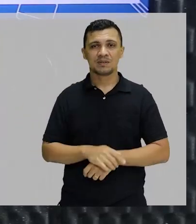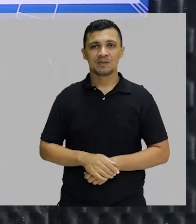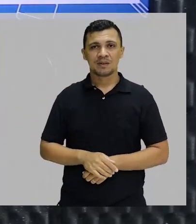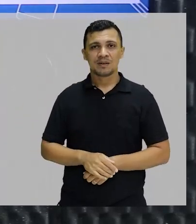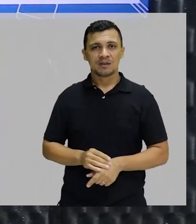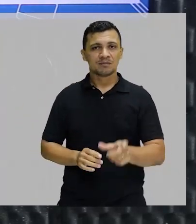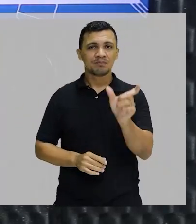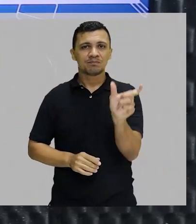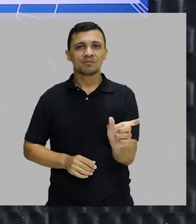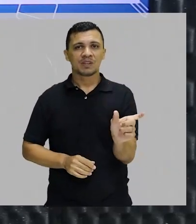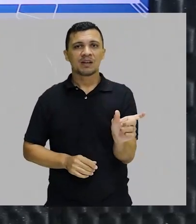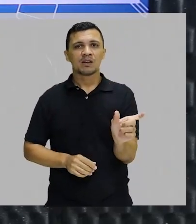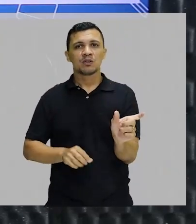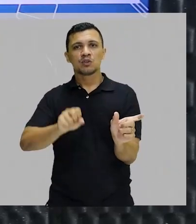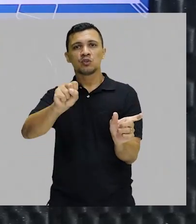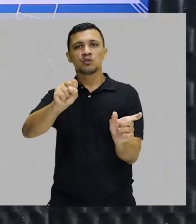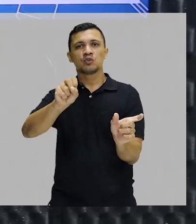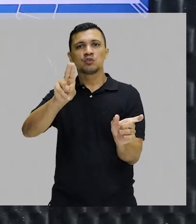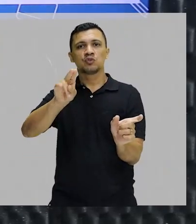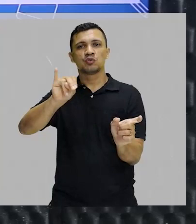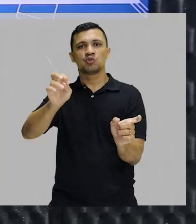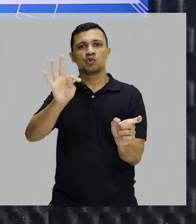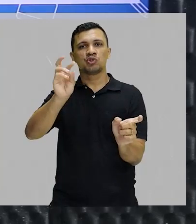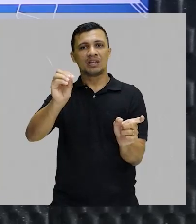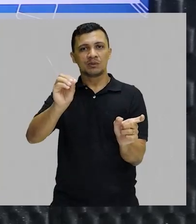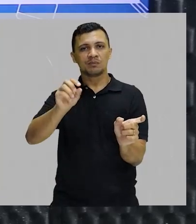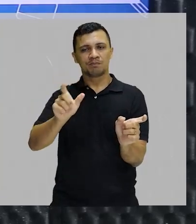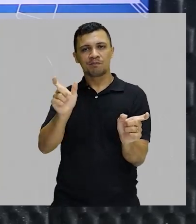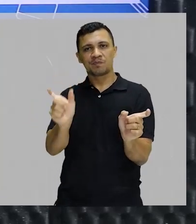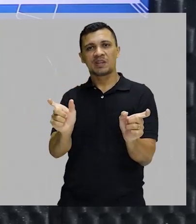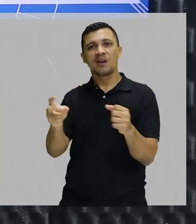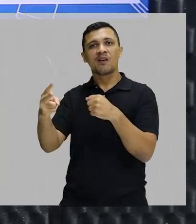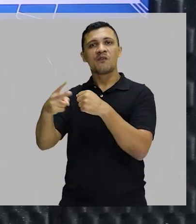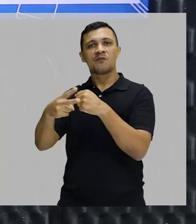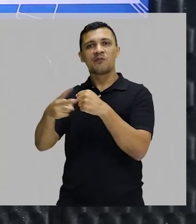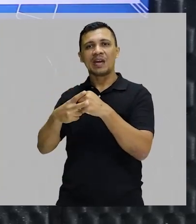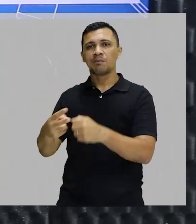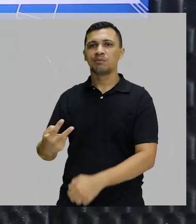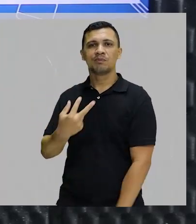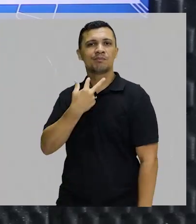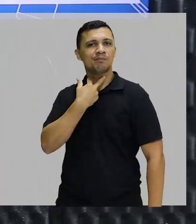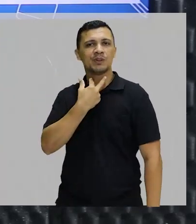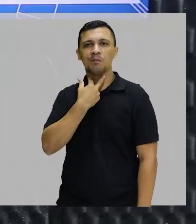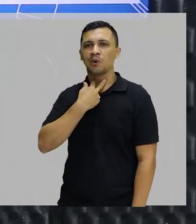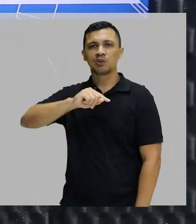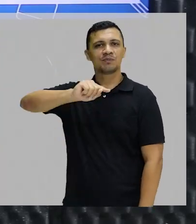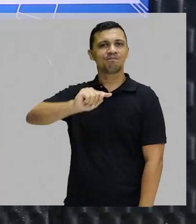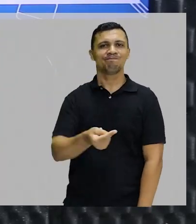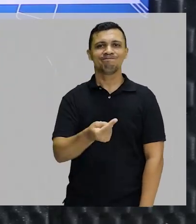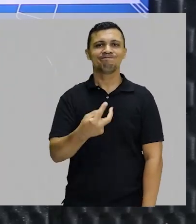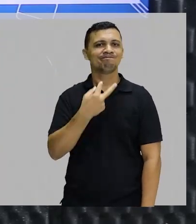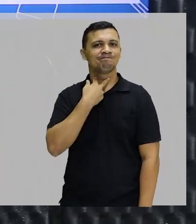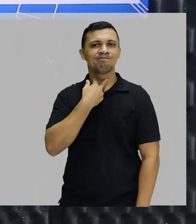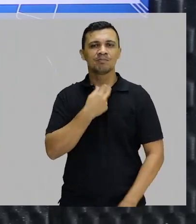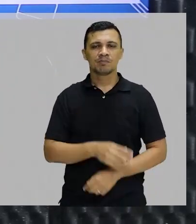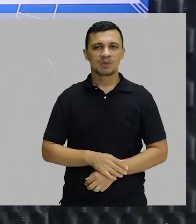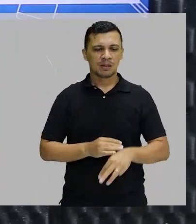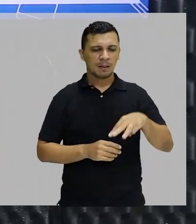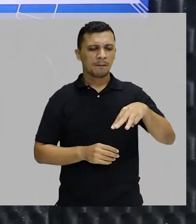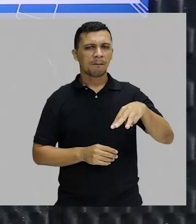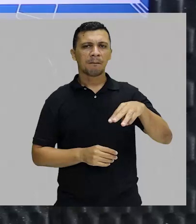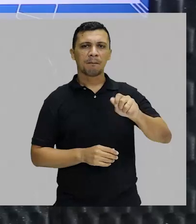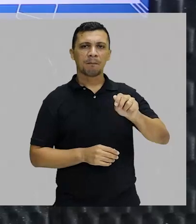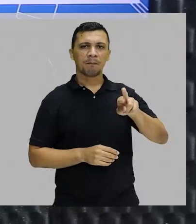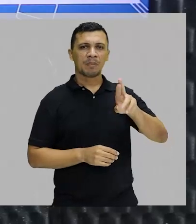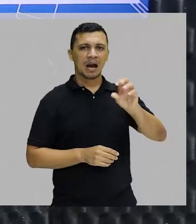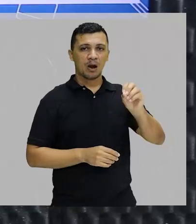o sujeito do verbo. Então, não se utiliza vírgula para separar o sujeito do verbo. Mauro saiu hoje pela